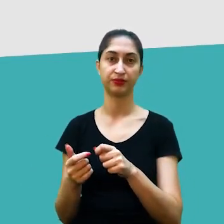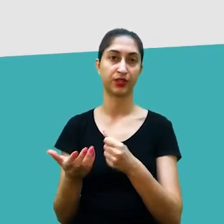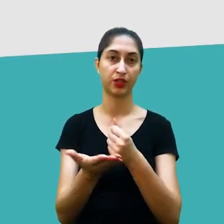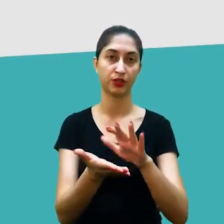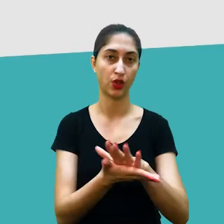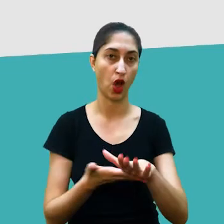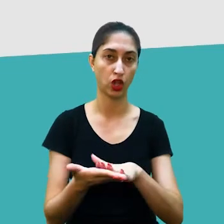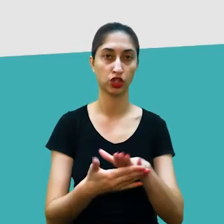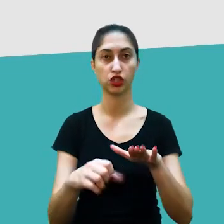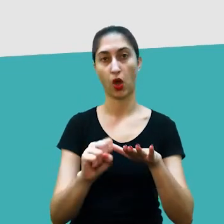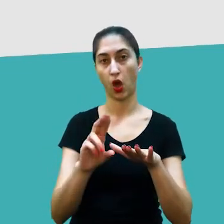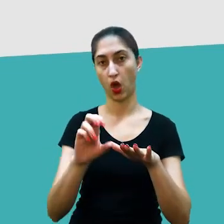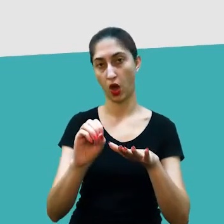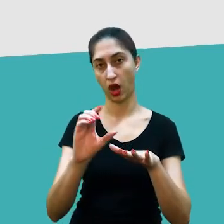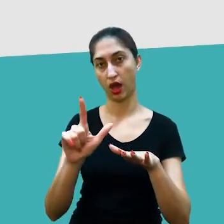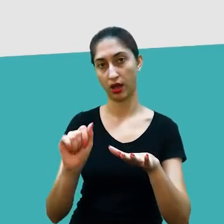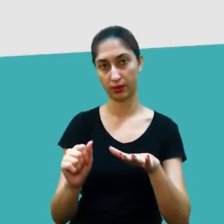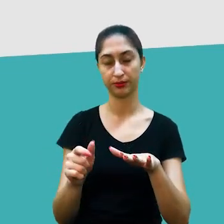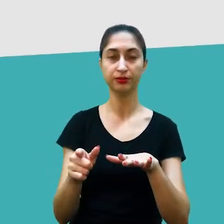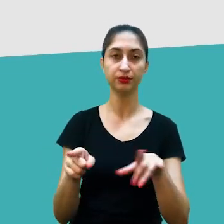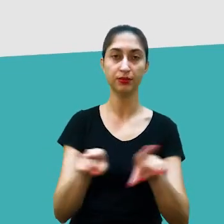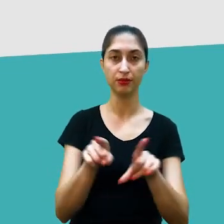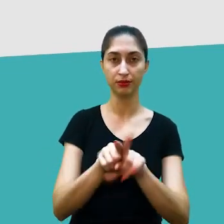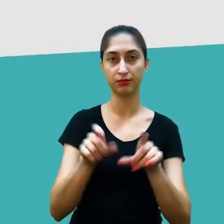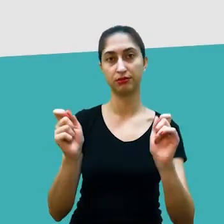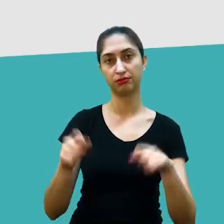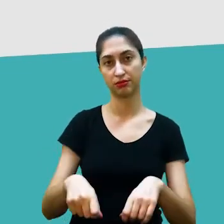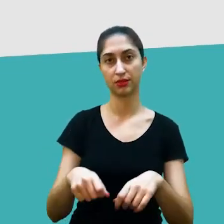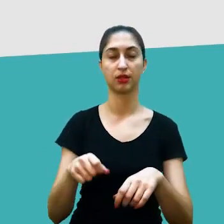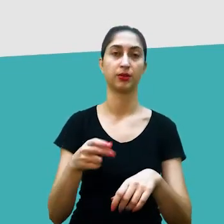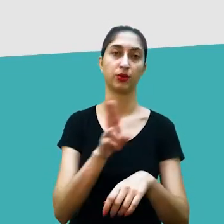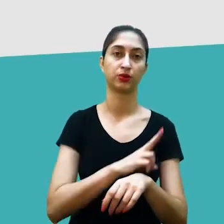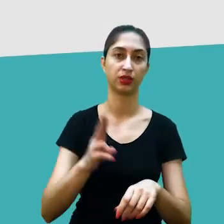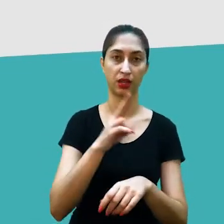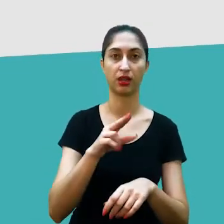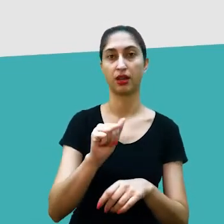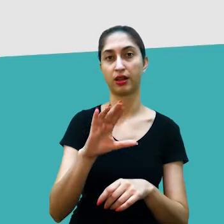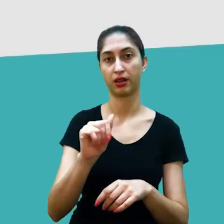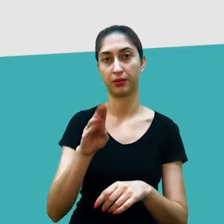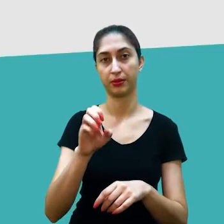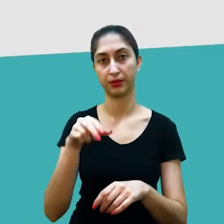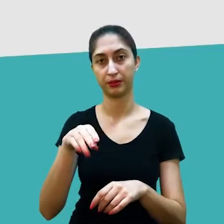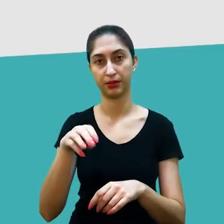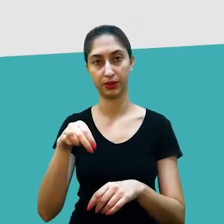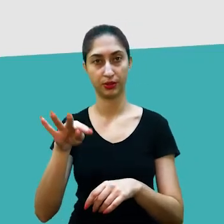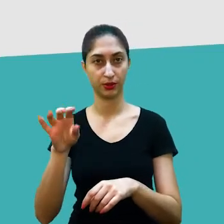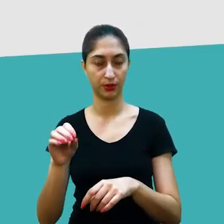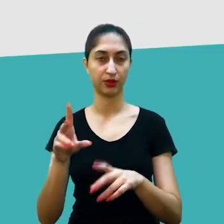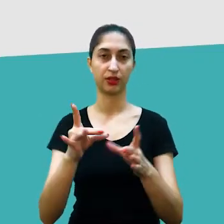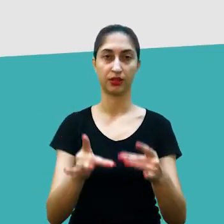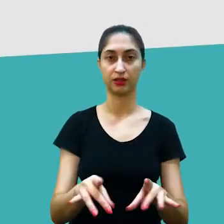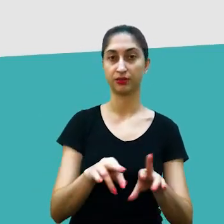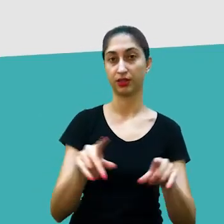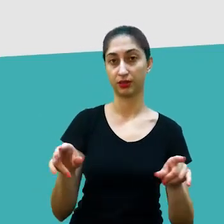de materiais para uso até em construção civil, de detalhes, de acabamentos. Eles sempre tiveram essa